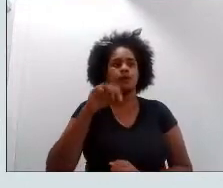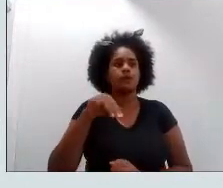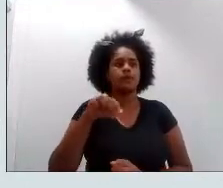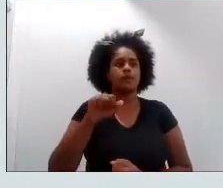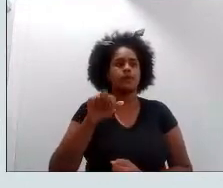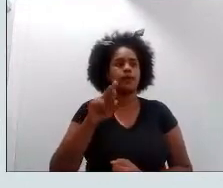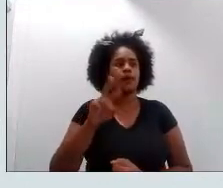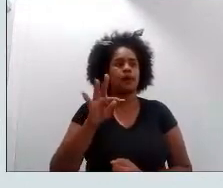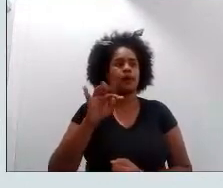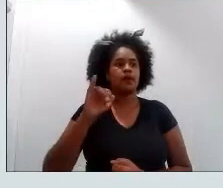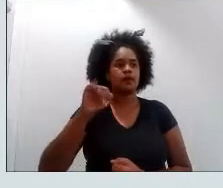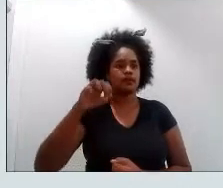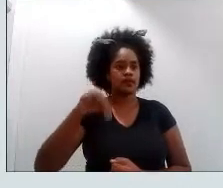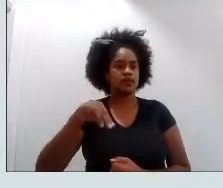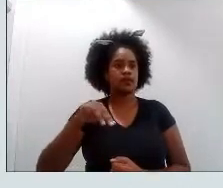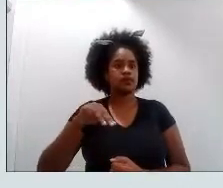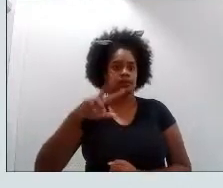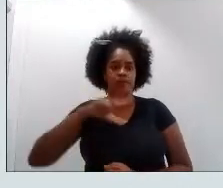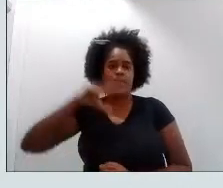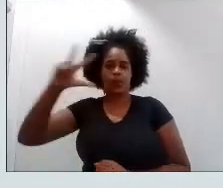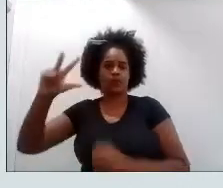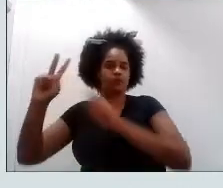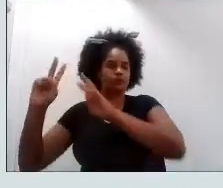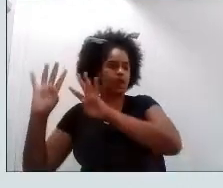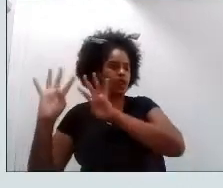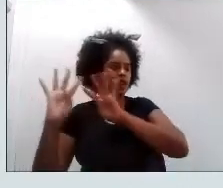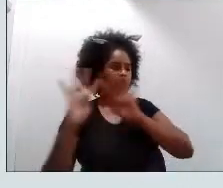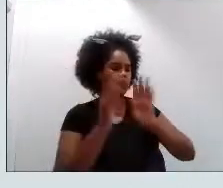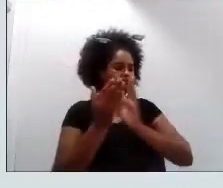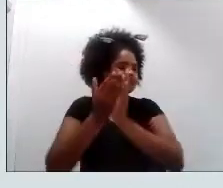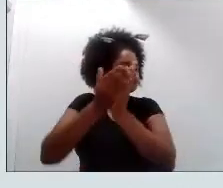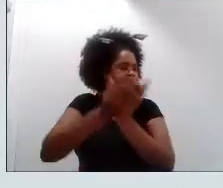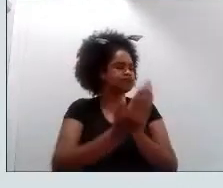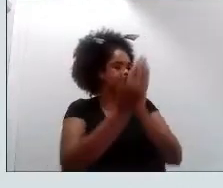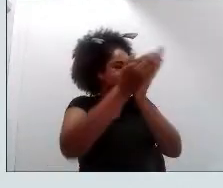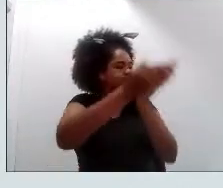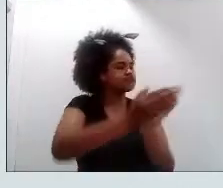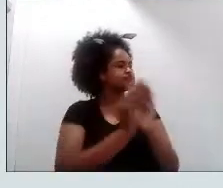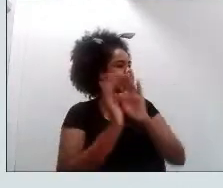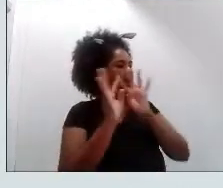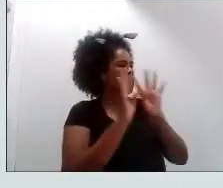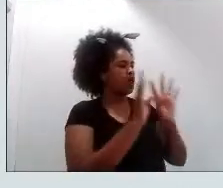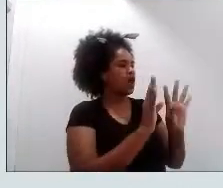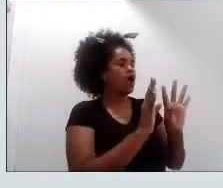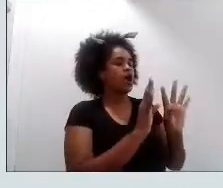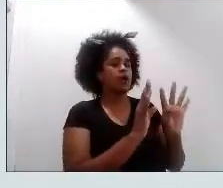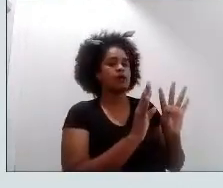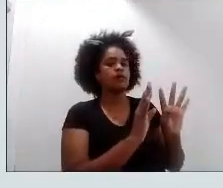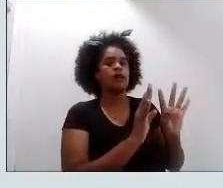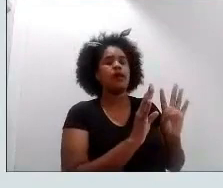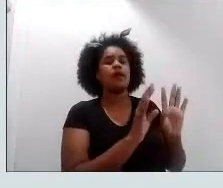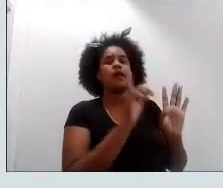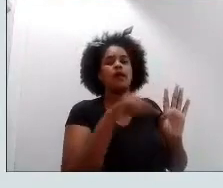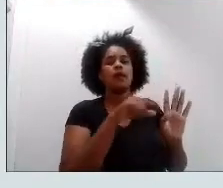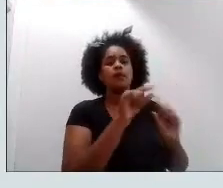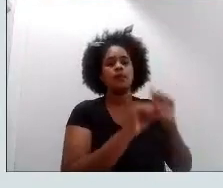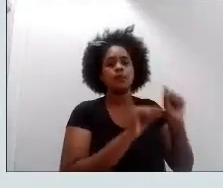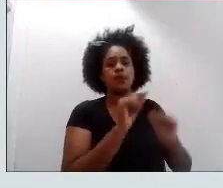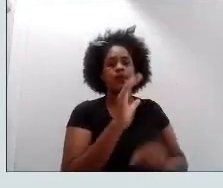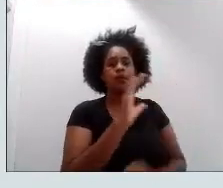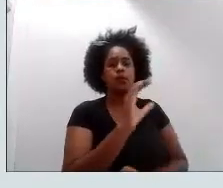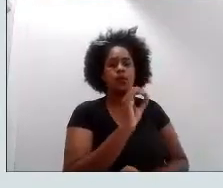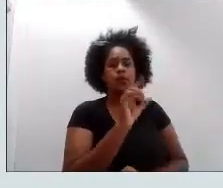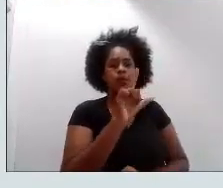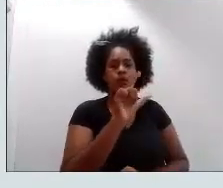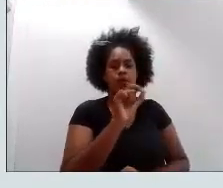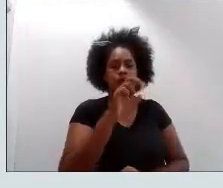expedição que vai ter essa característica como uma expedição de colonização. Ele vai trazer homens,